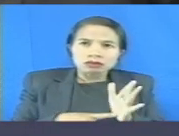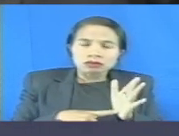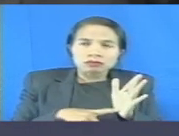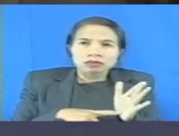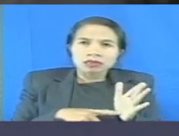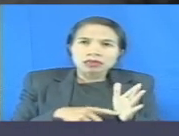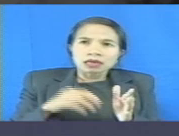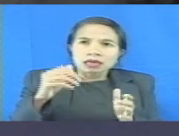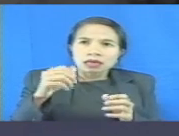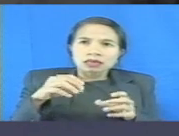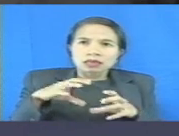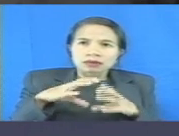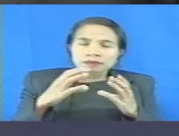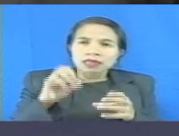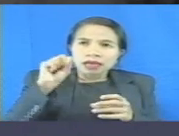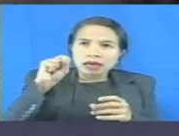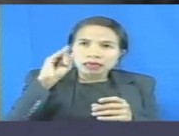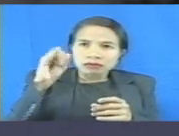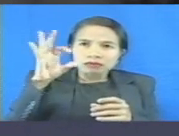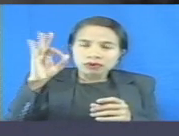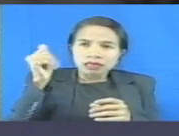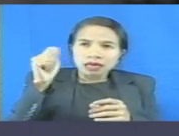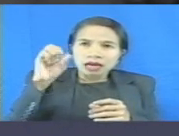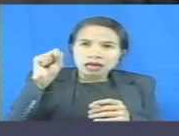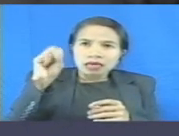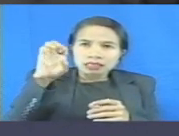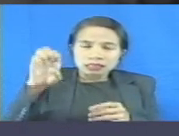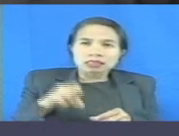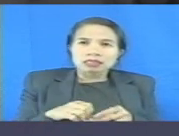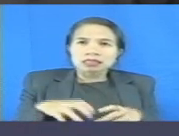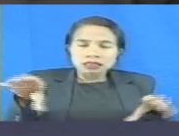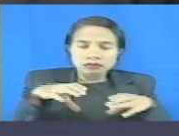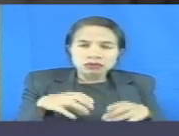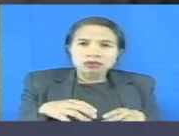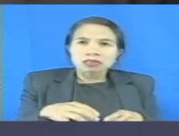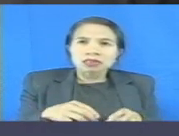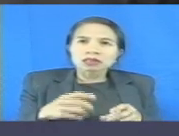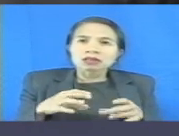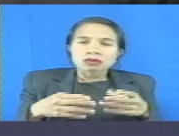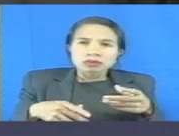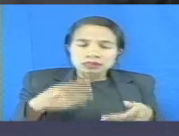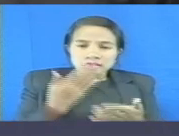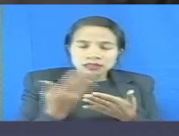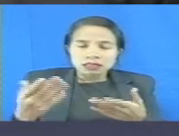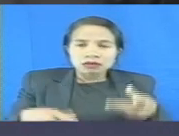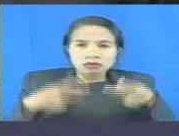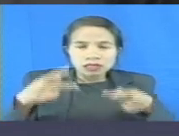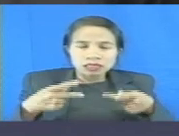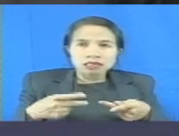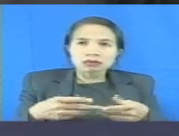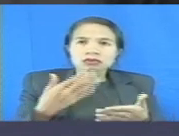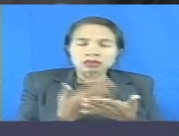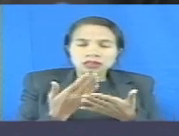ekipa tomak para tu garante sirani papel ida atu garante sasani kualidade no sasani foli ne